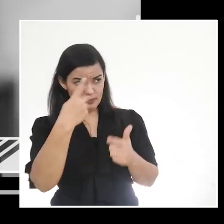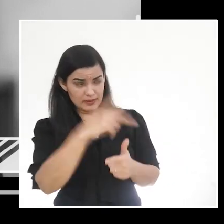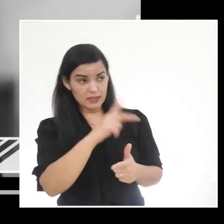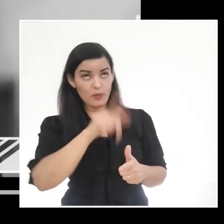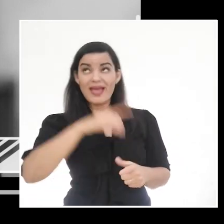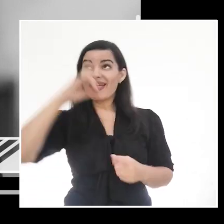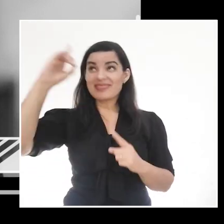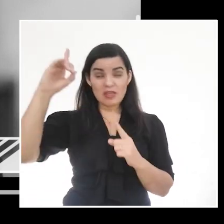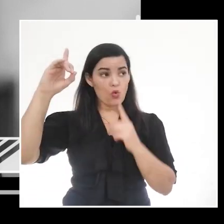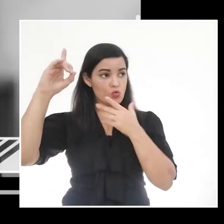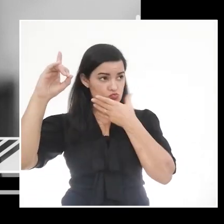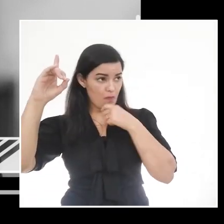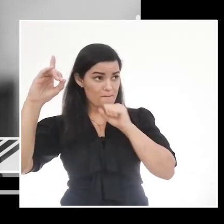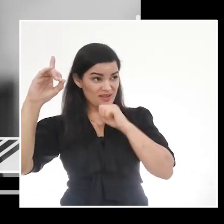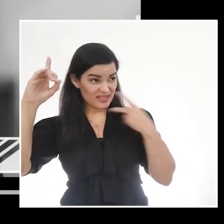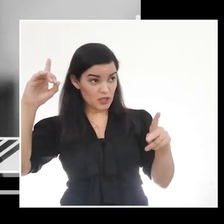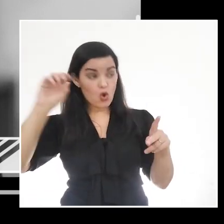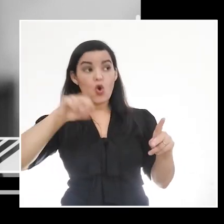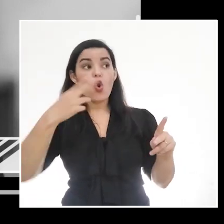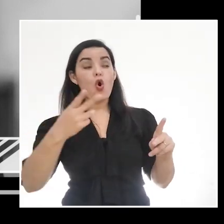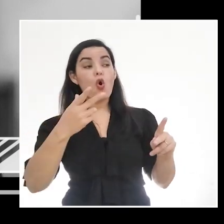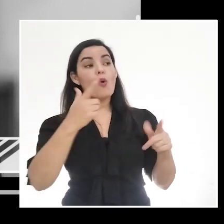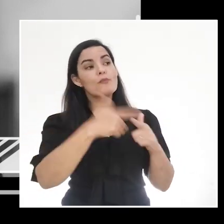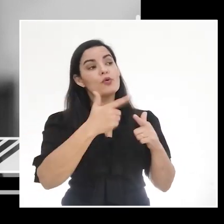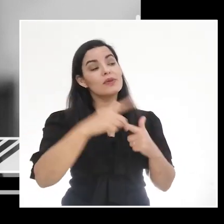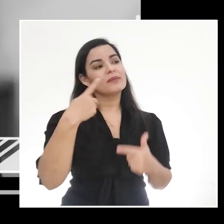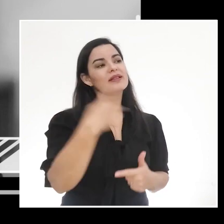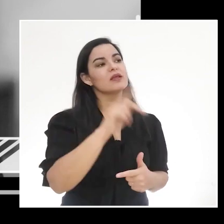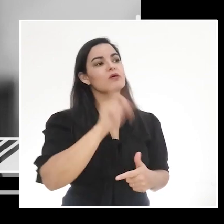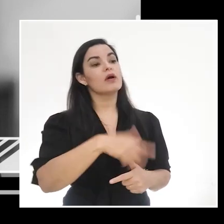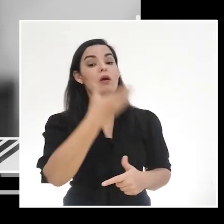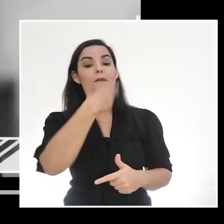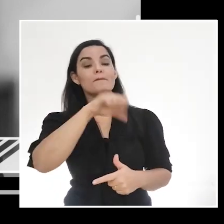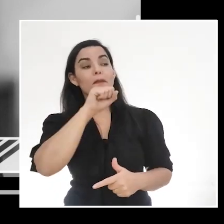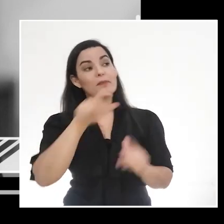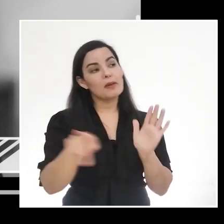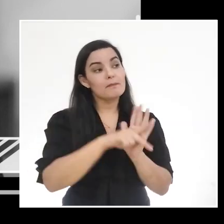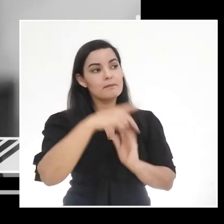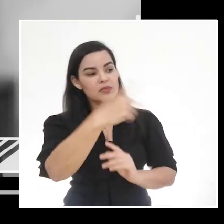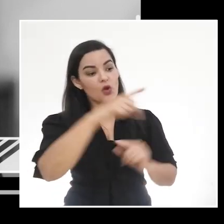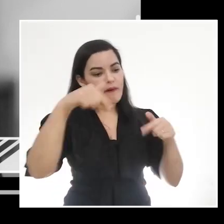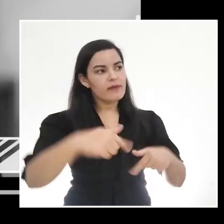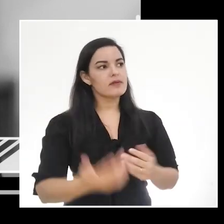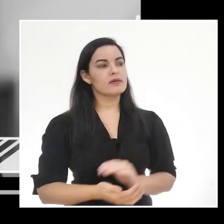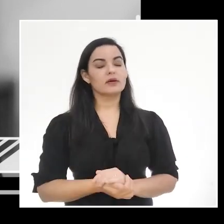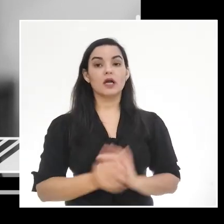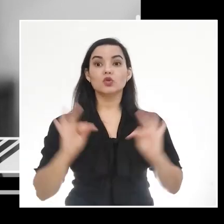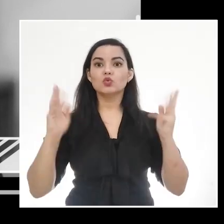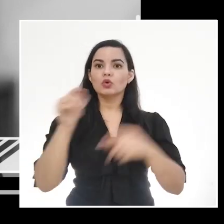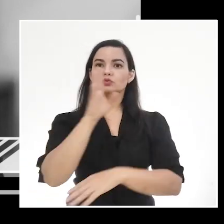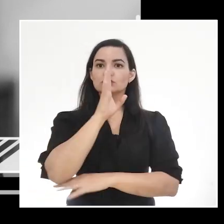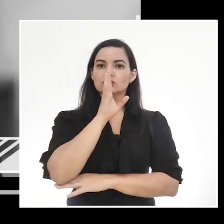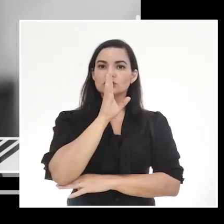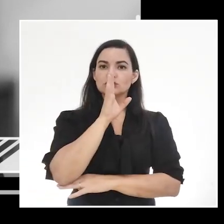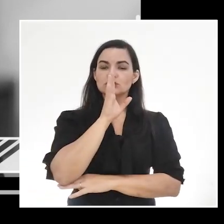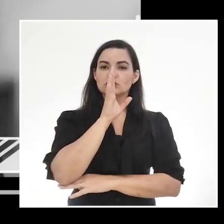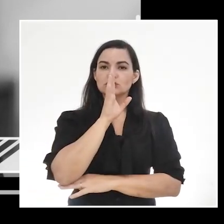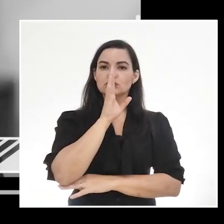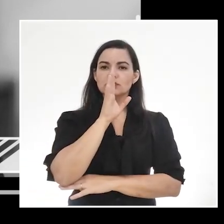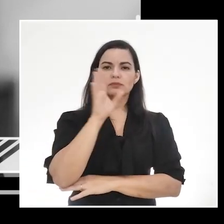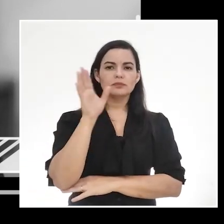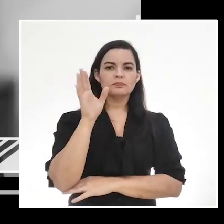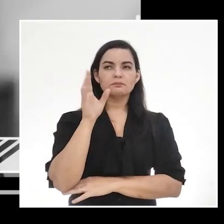vida. E eu disse a ele assim: o seu problema é Deus como pai ou o seu problema é o pai que você tem?